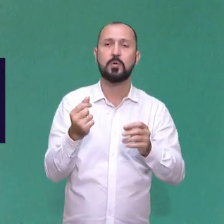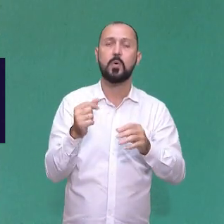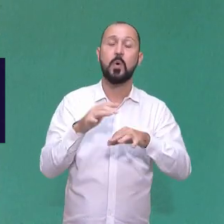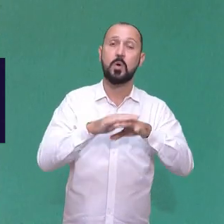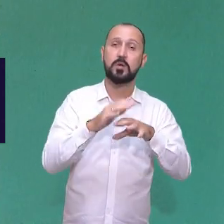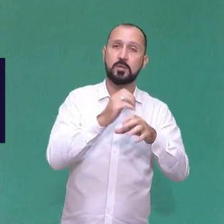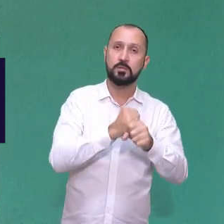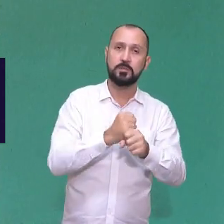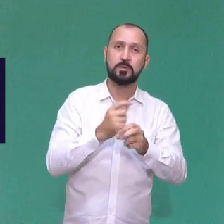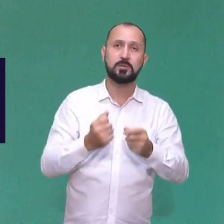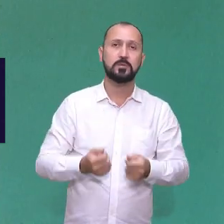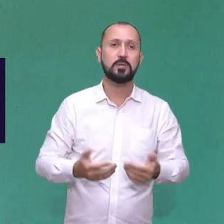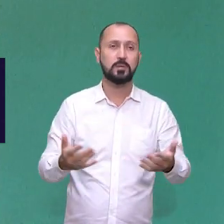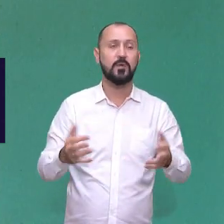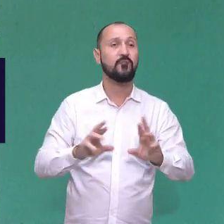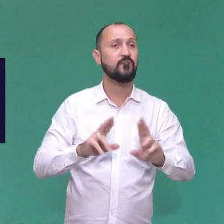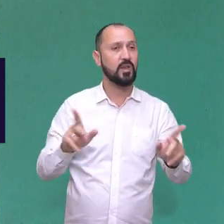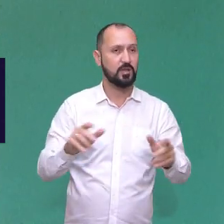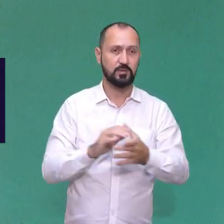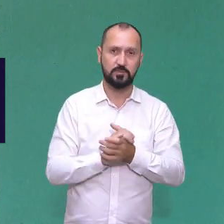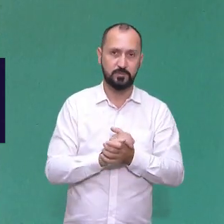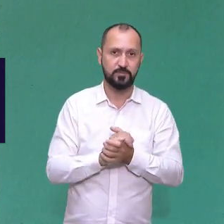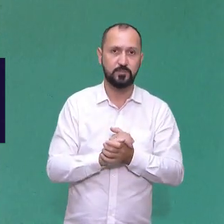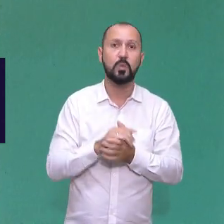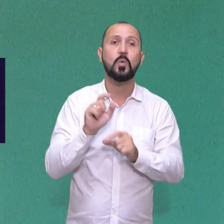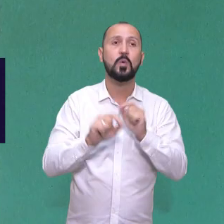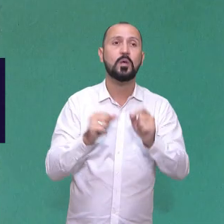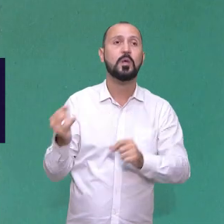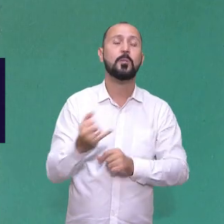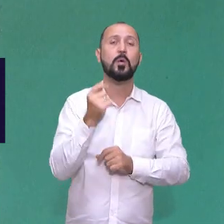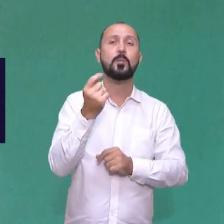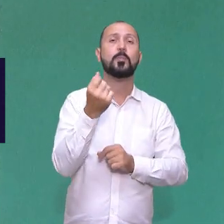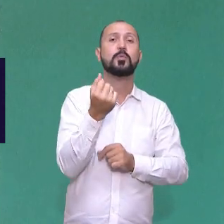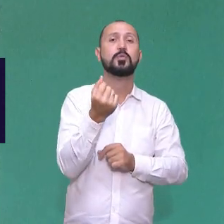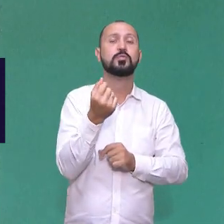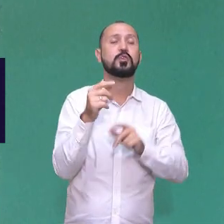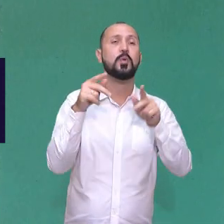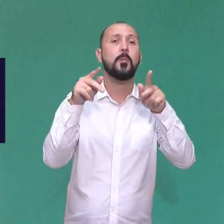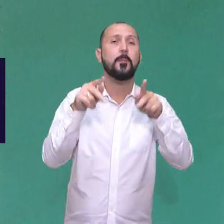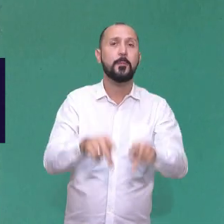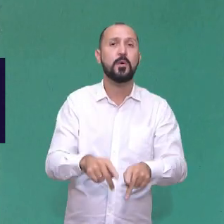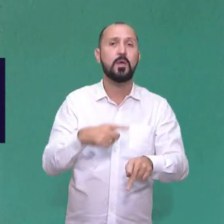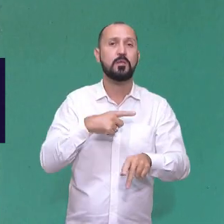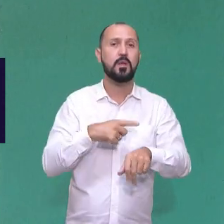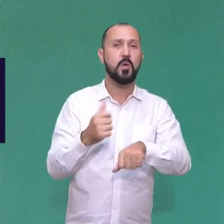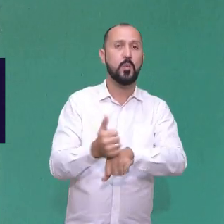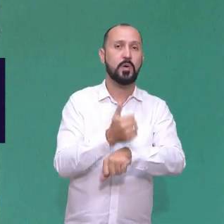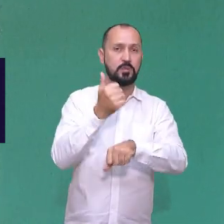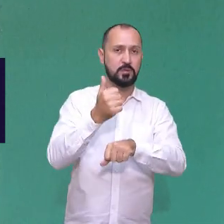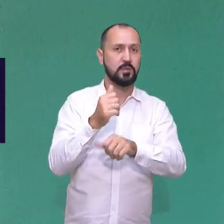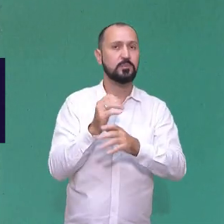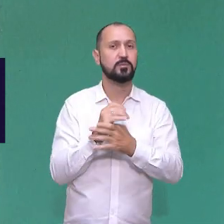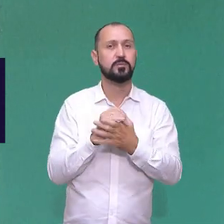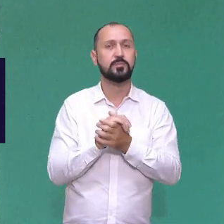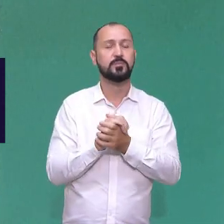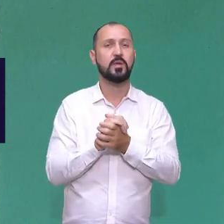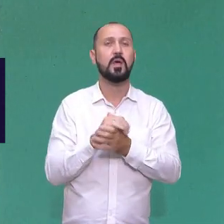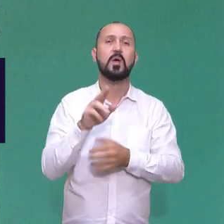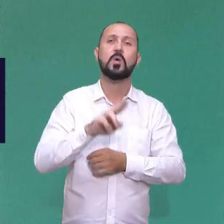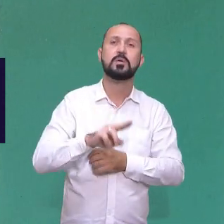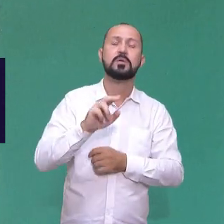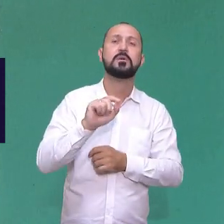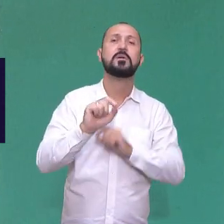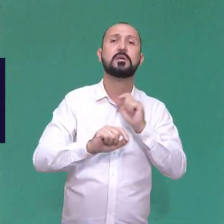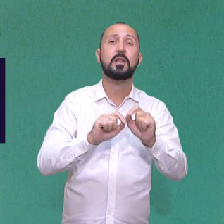formar opinião e muitas vezes fazer com que o orçamento seja gasto de uma forma diferente. O que importa com o dinheiro público é gastá-lo